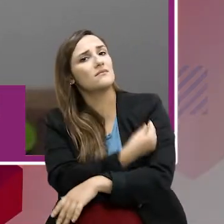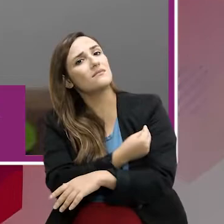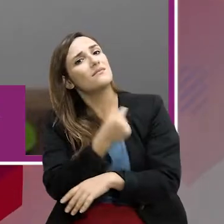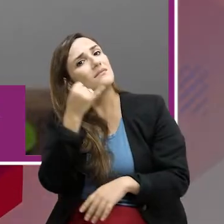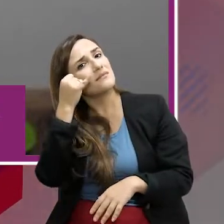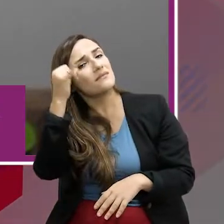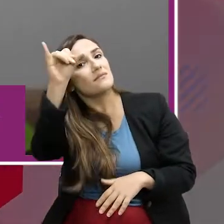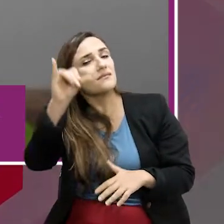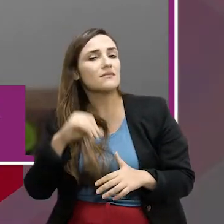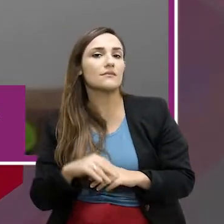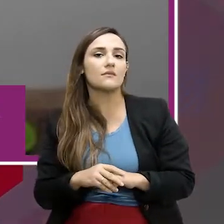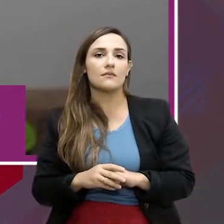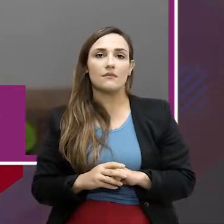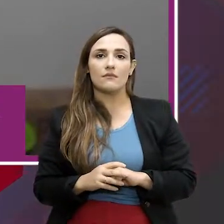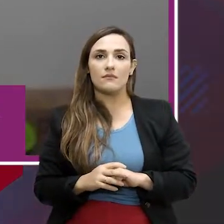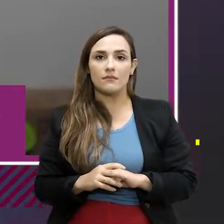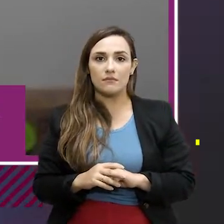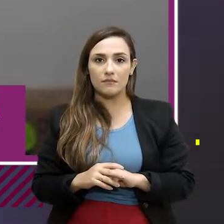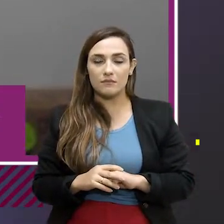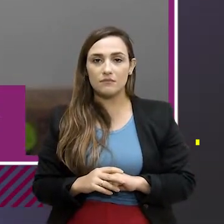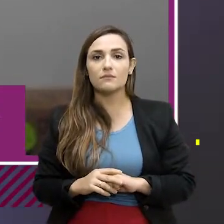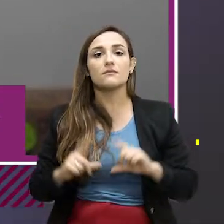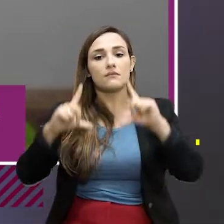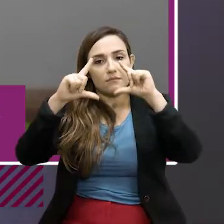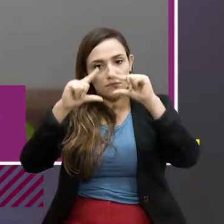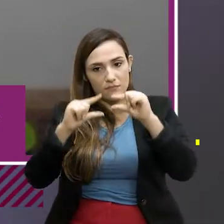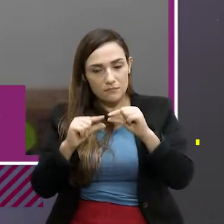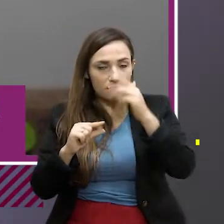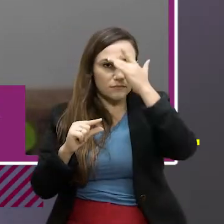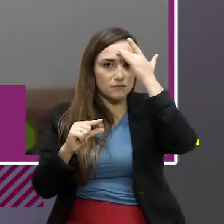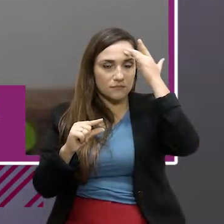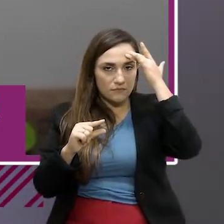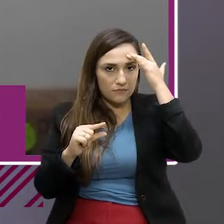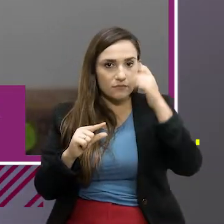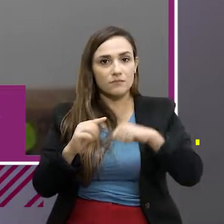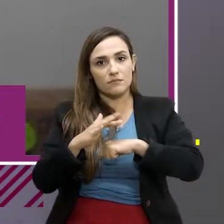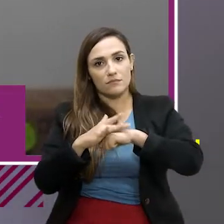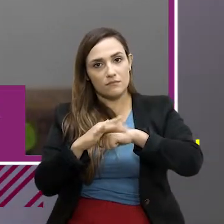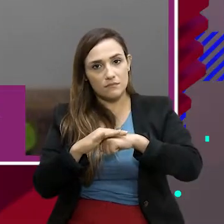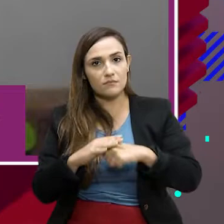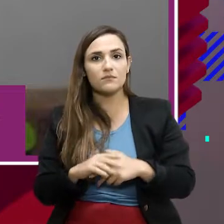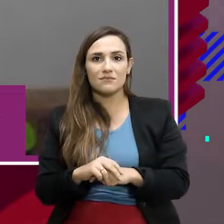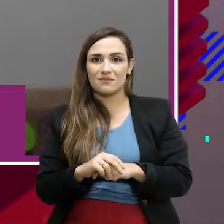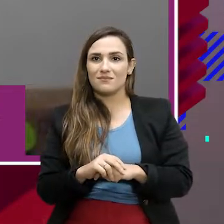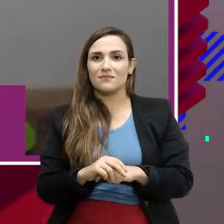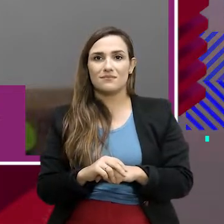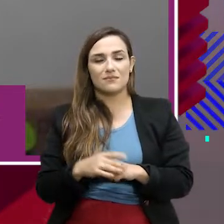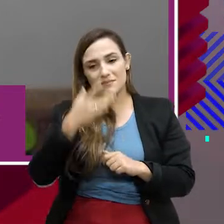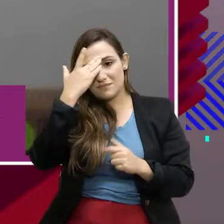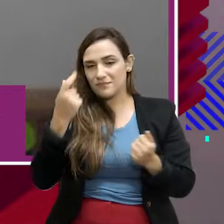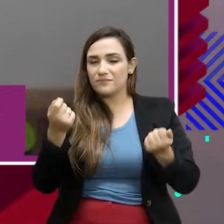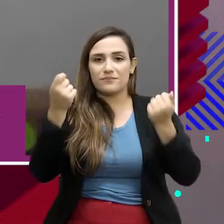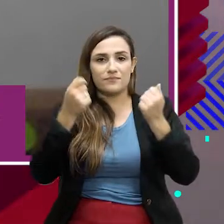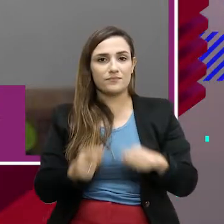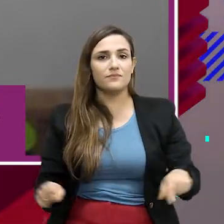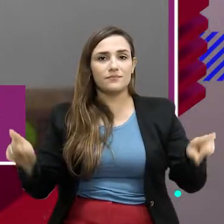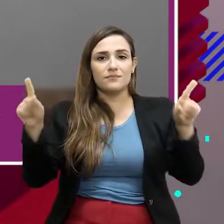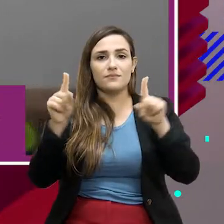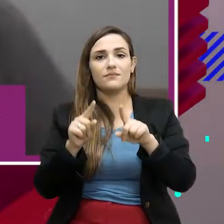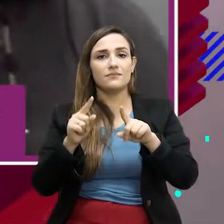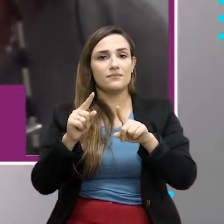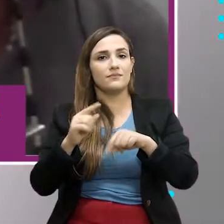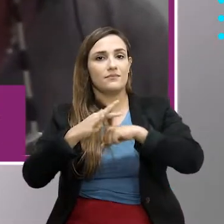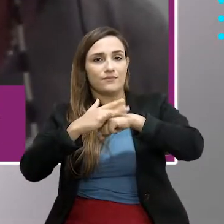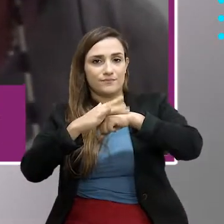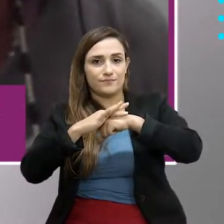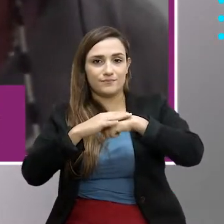né? E a vacina tem essa beleza, né? A gente consegue diminuir os casos, ou acabar com os